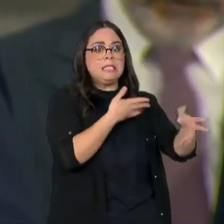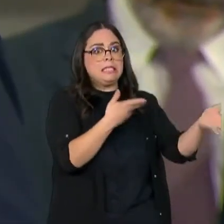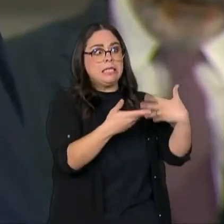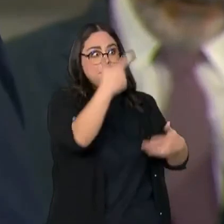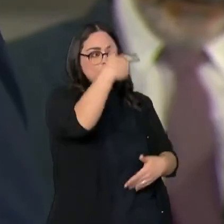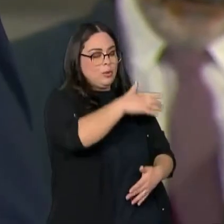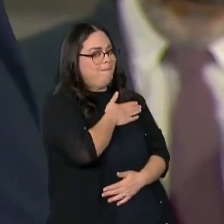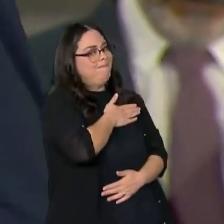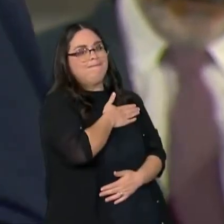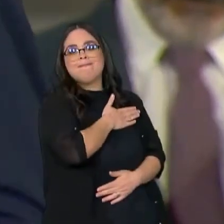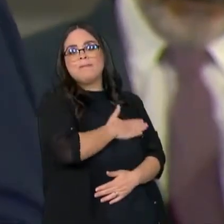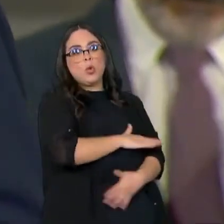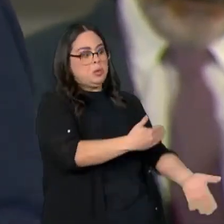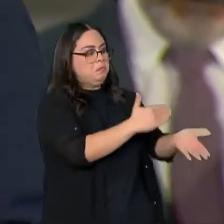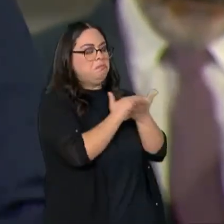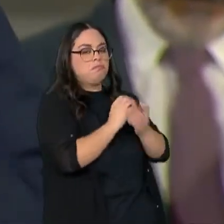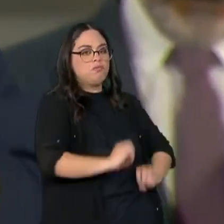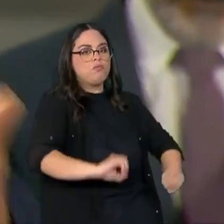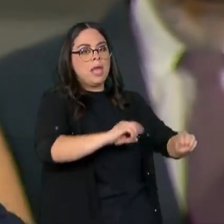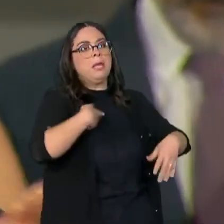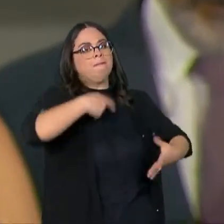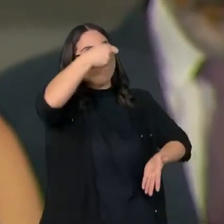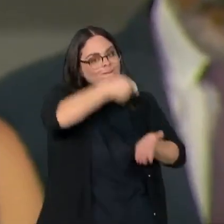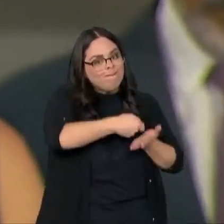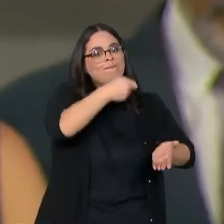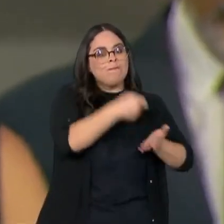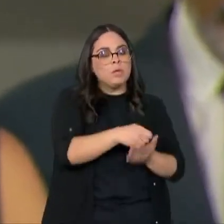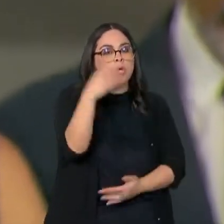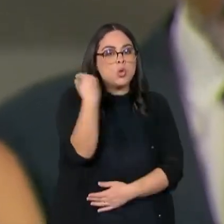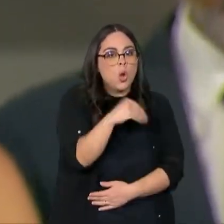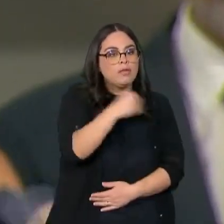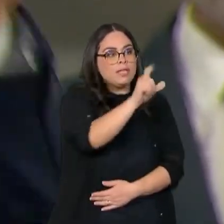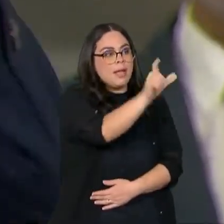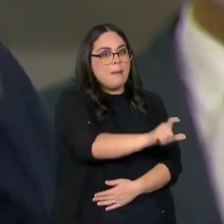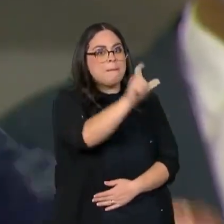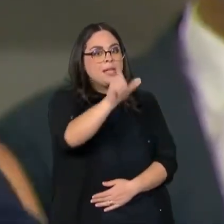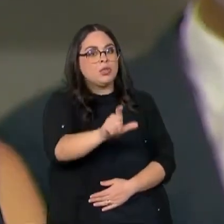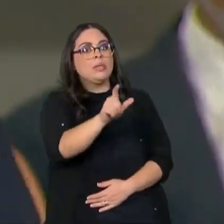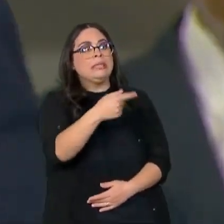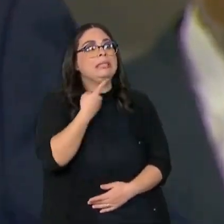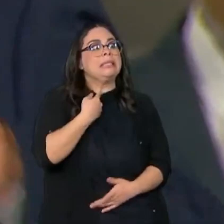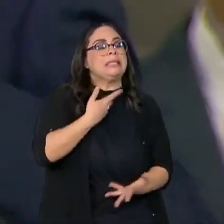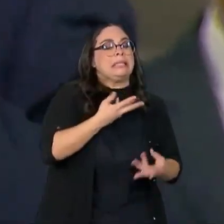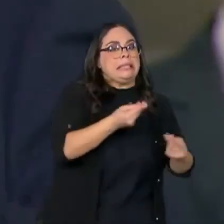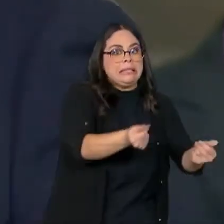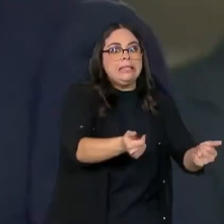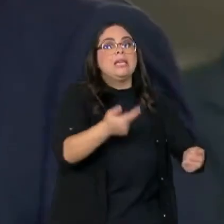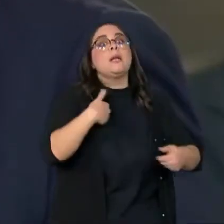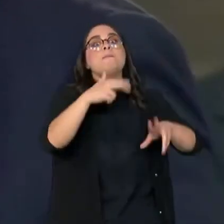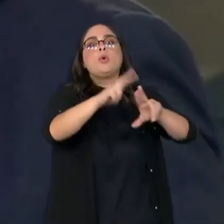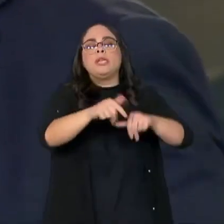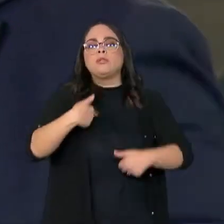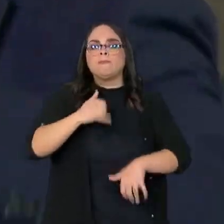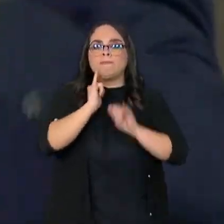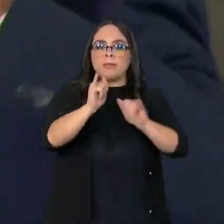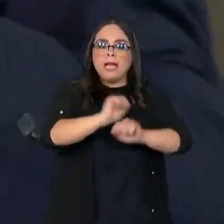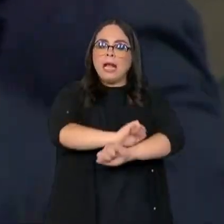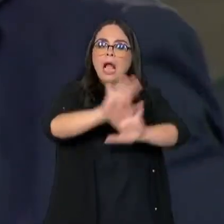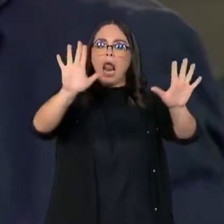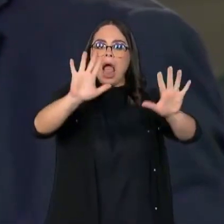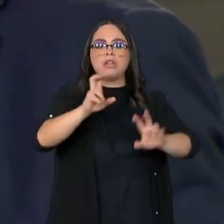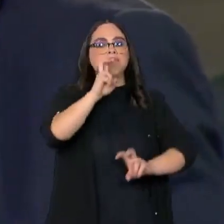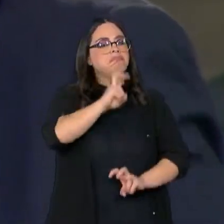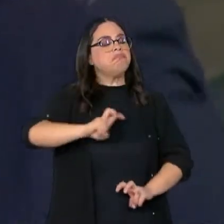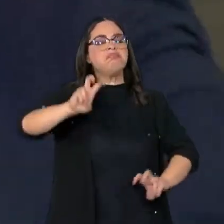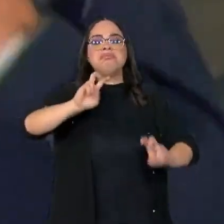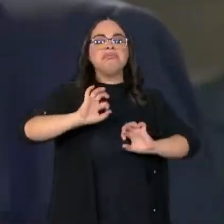não gosta de mim. Eu sou obrigado a convencer as pessoas a votarem. E é por isso que eu posso dizer para vocês, alto